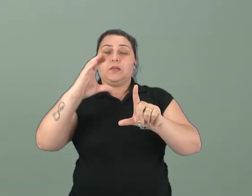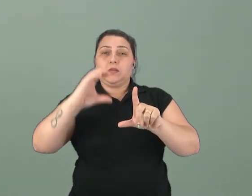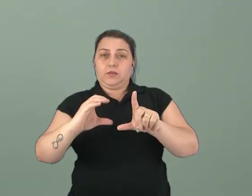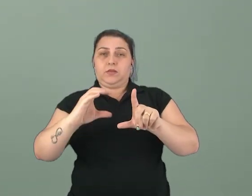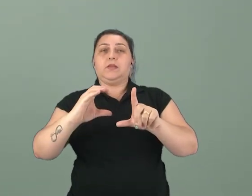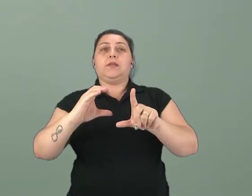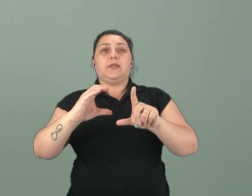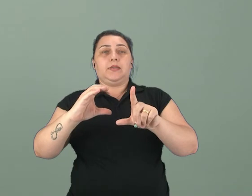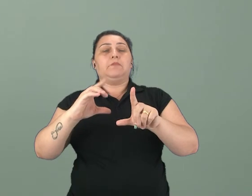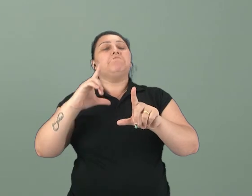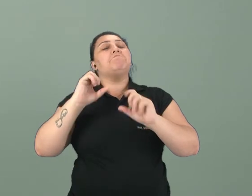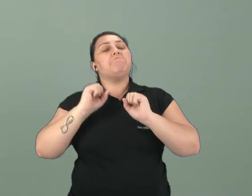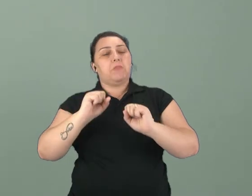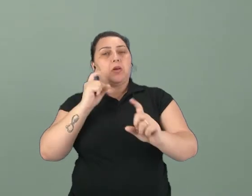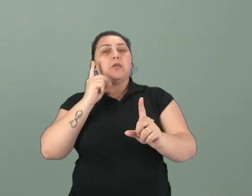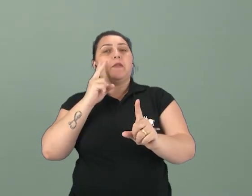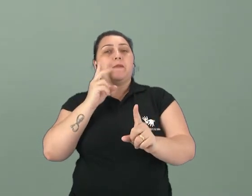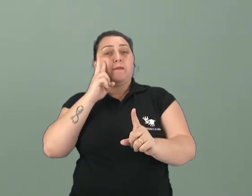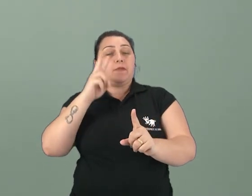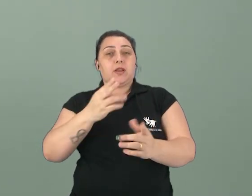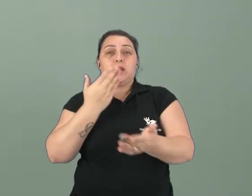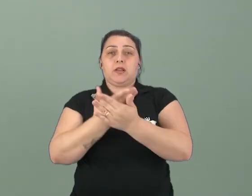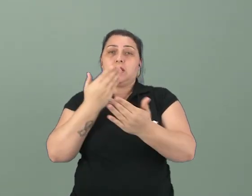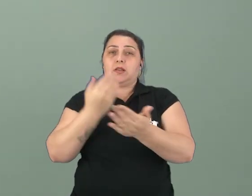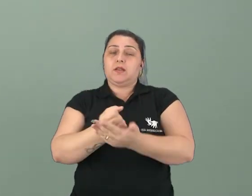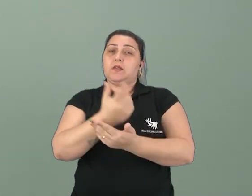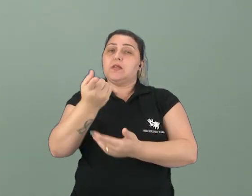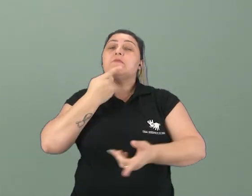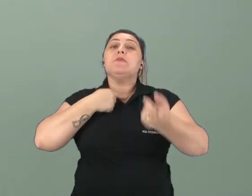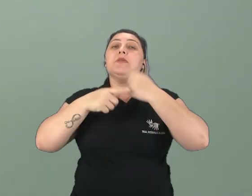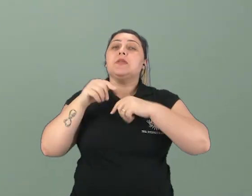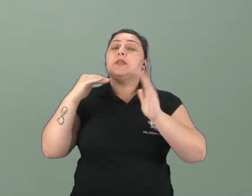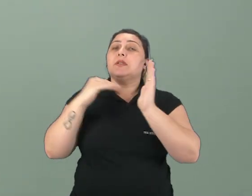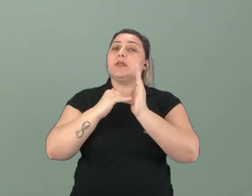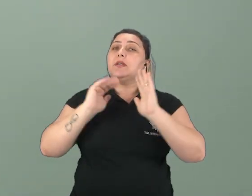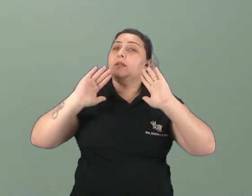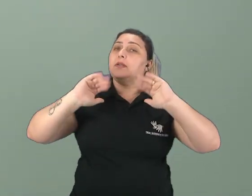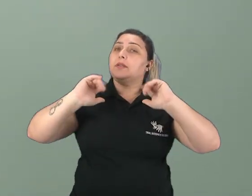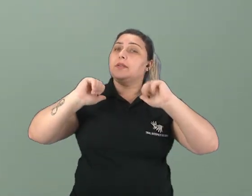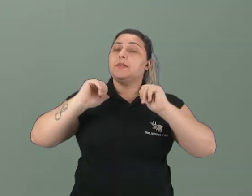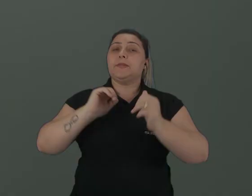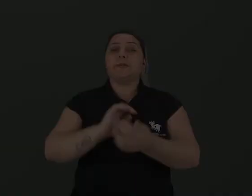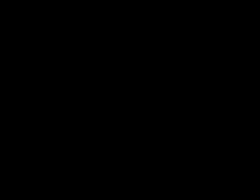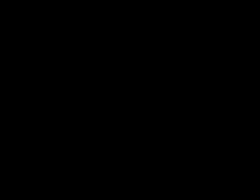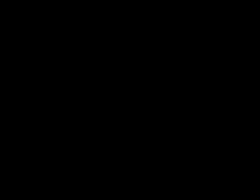Eduque. Nela você pode rever essas aulas quantas vezes você desejar. Até mais!